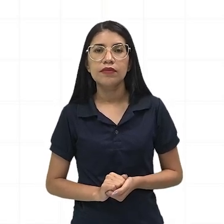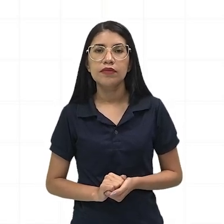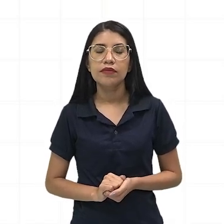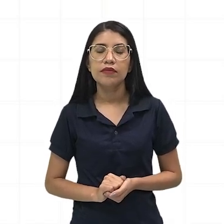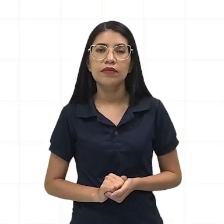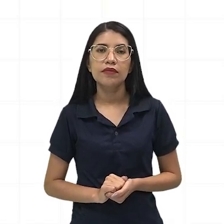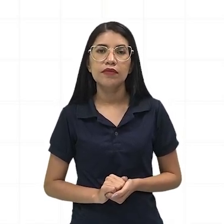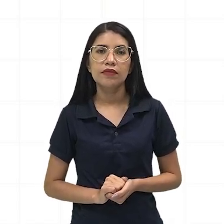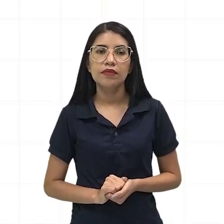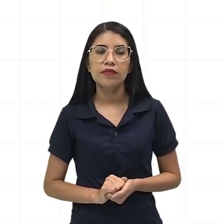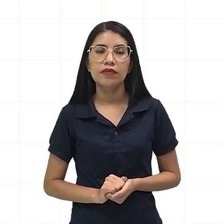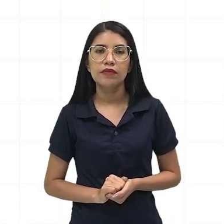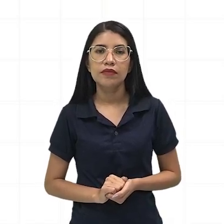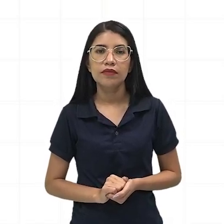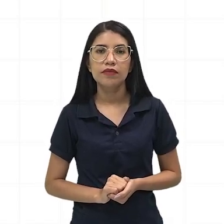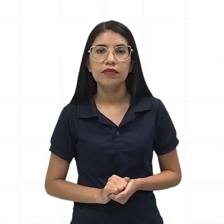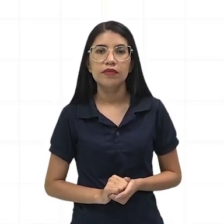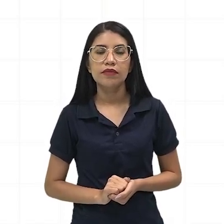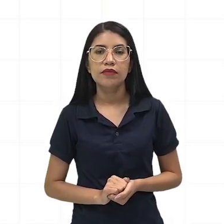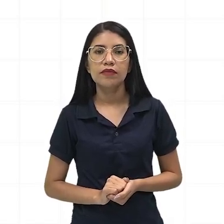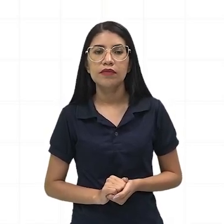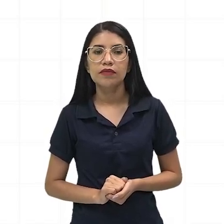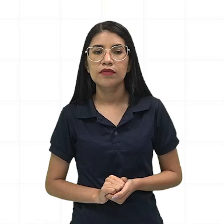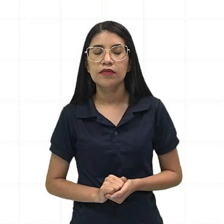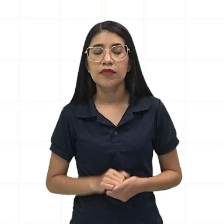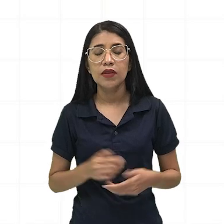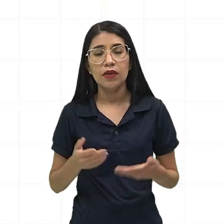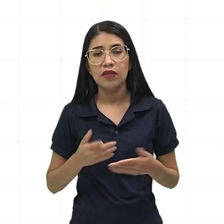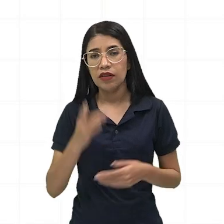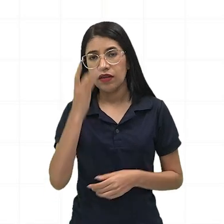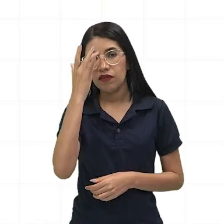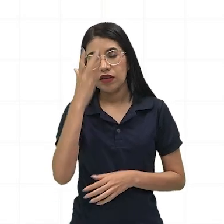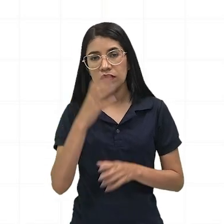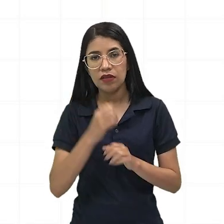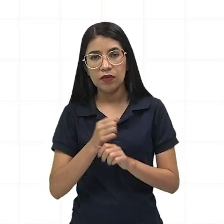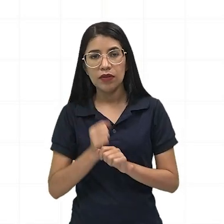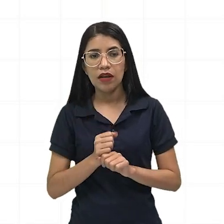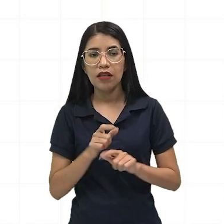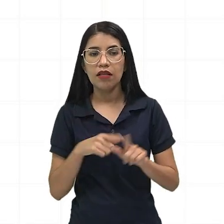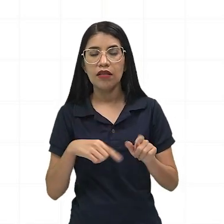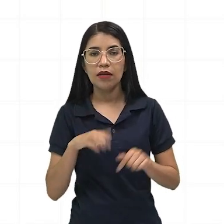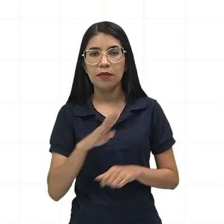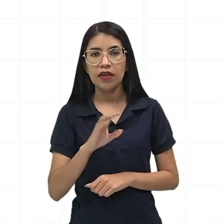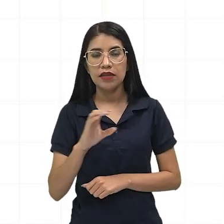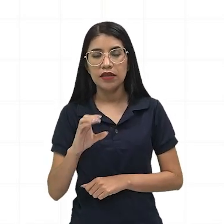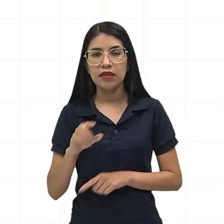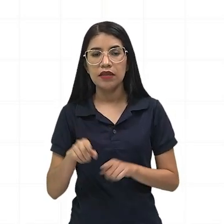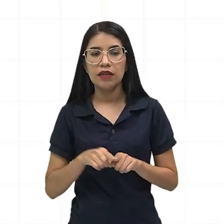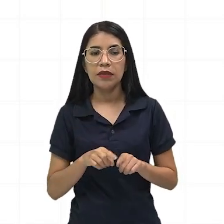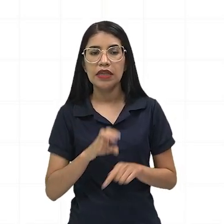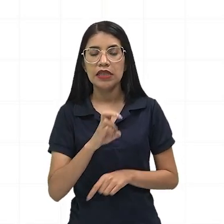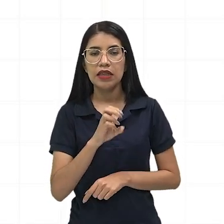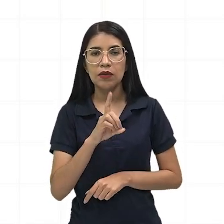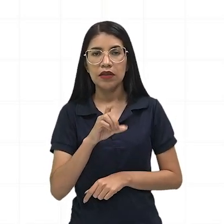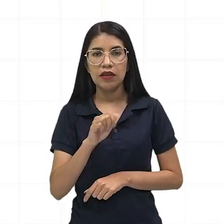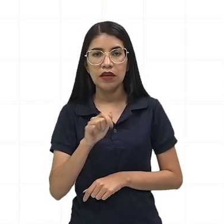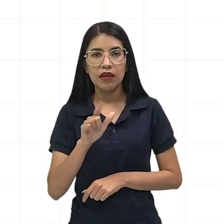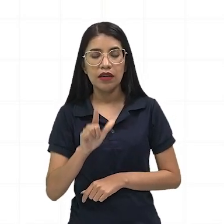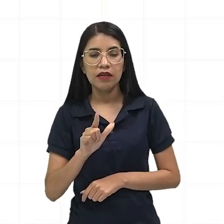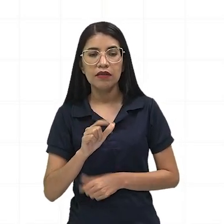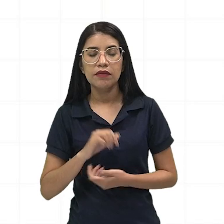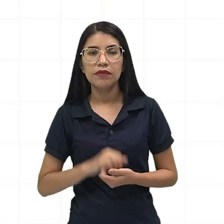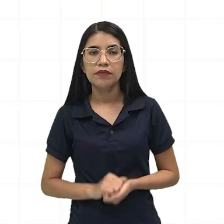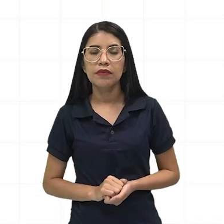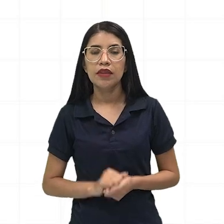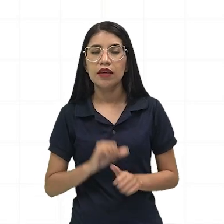Isso também é importante. E aí fica fácil, né? De fazermos aqui os outros, ó. 5 decalitro. Aí